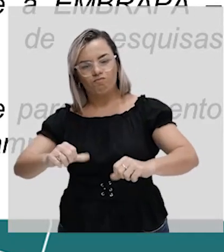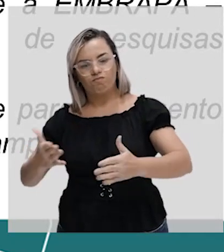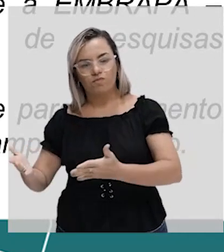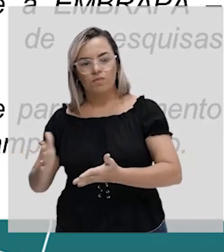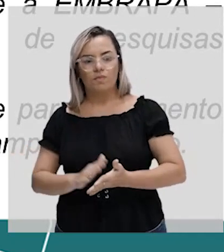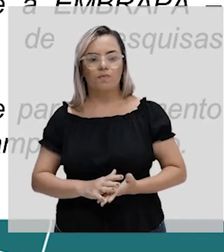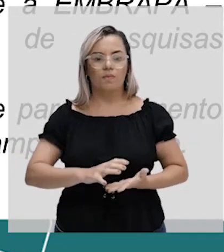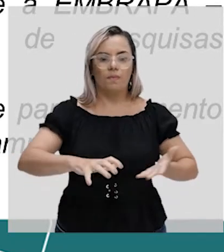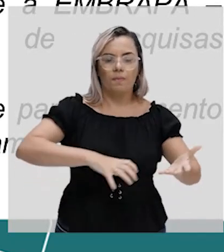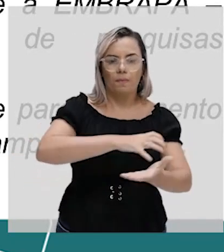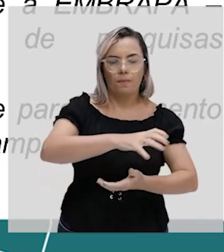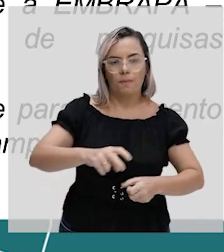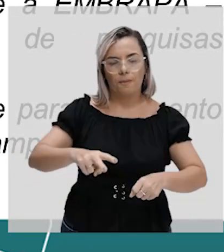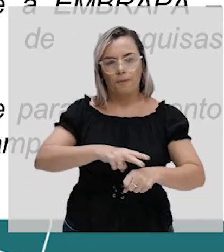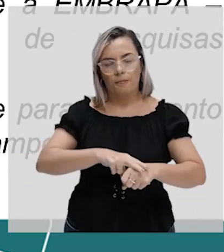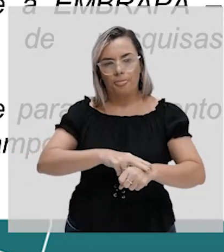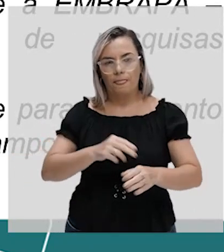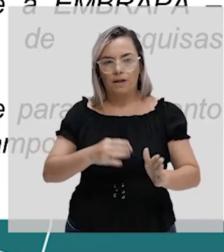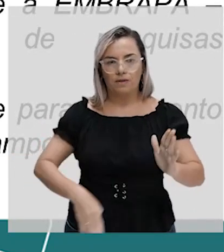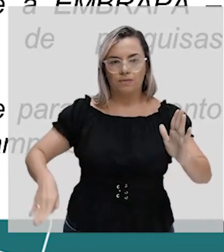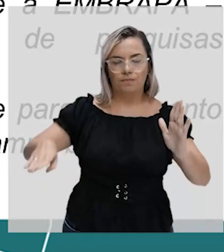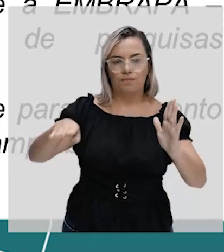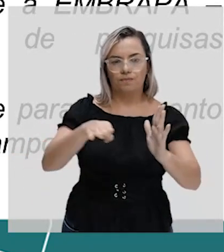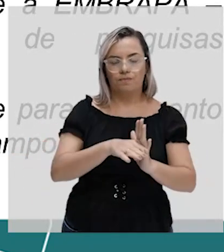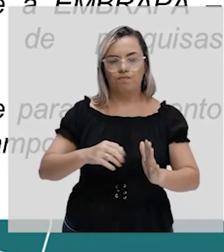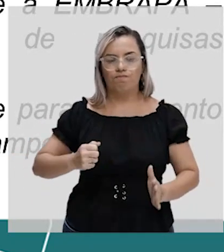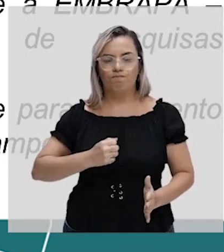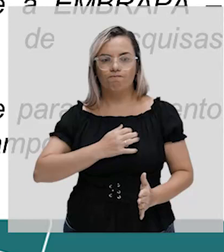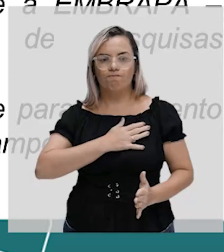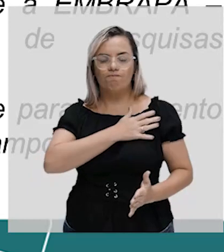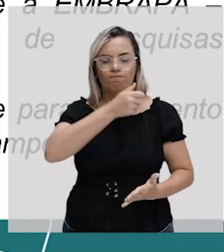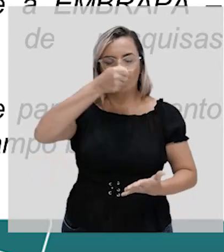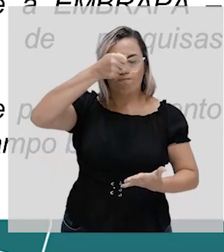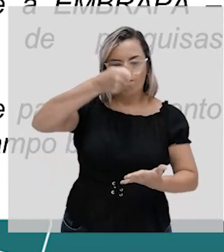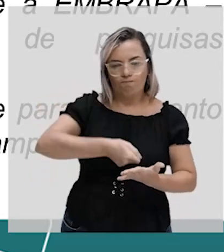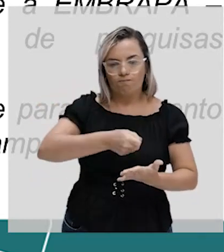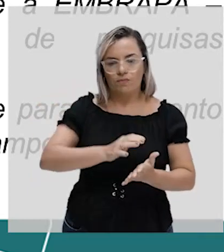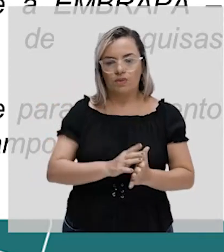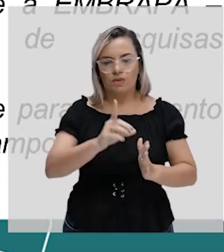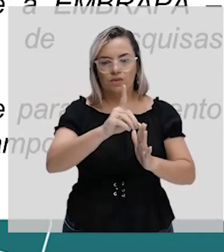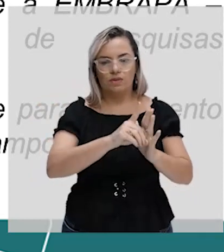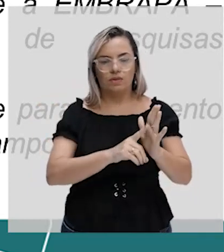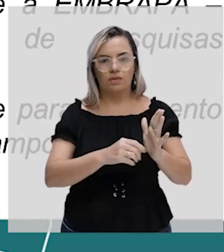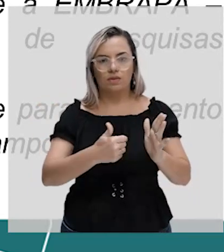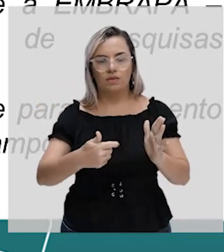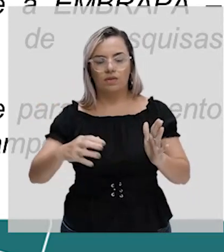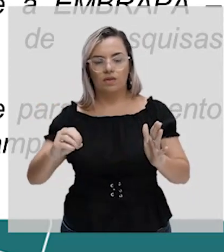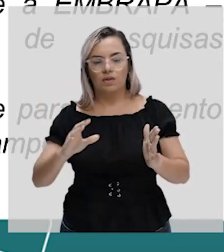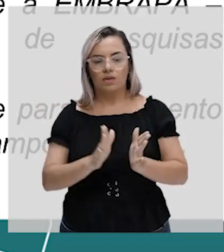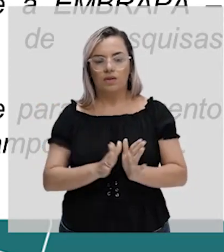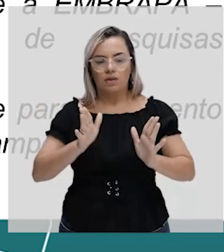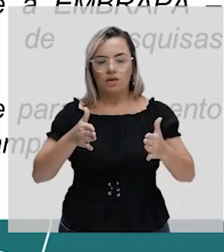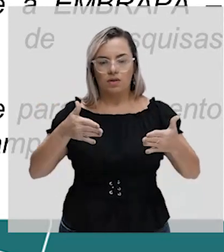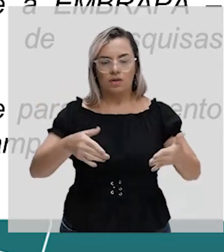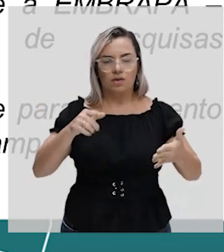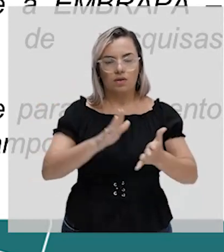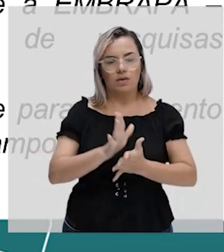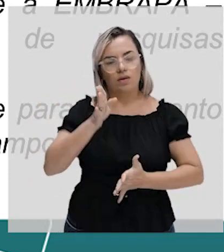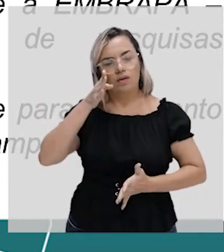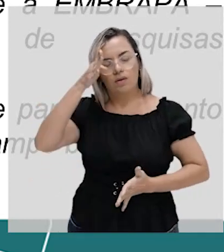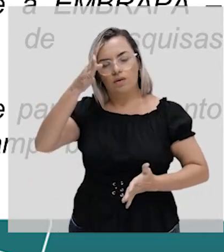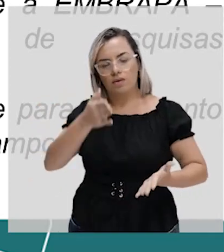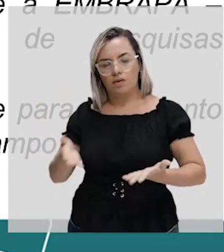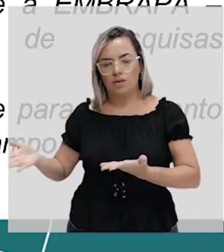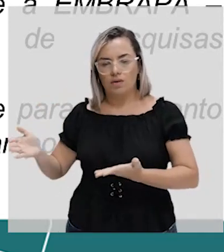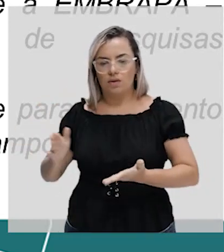Verde vai chegar aqui durante o governo militar, tá certo? A partir da década de 70. Ela vai se concentrar principalmente, galera,